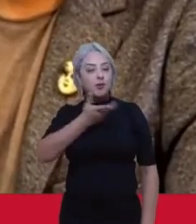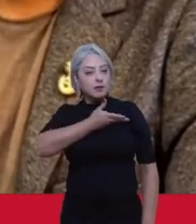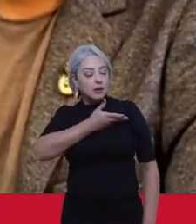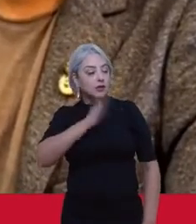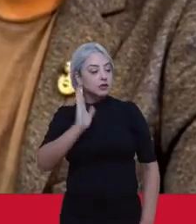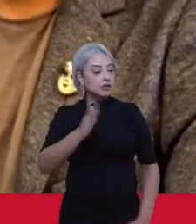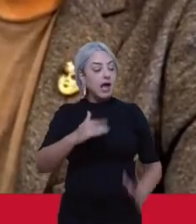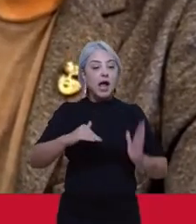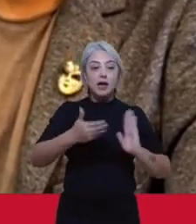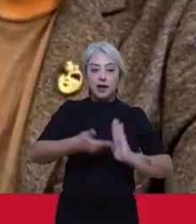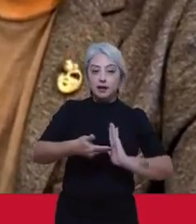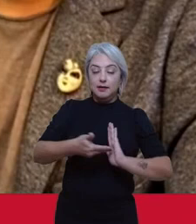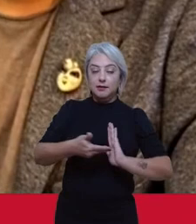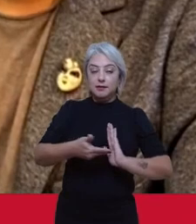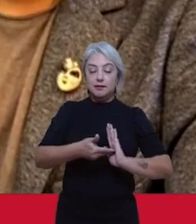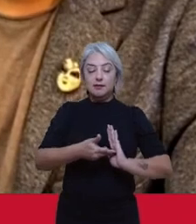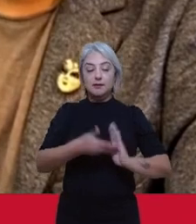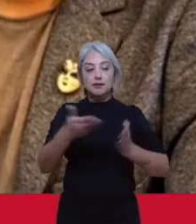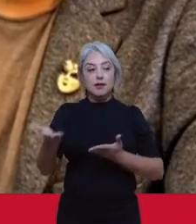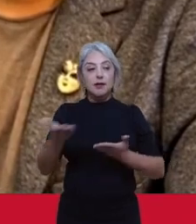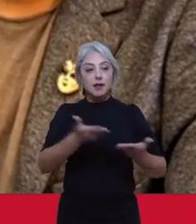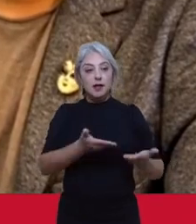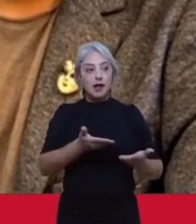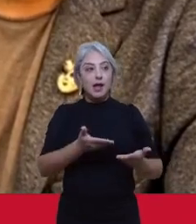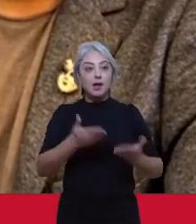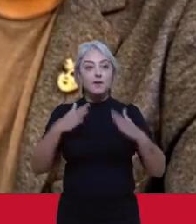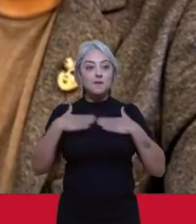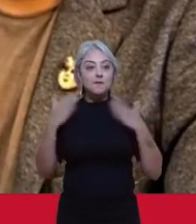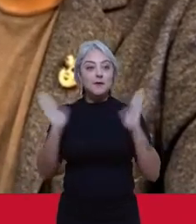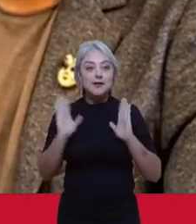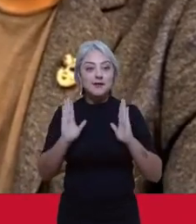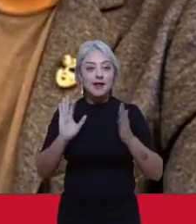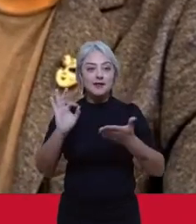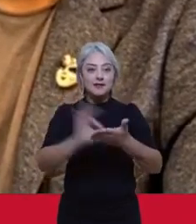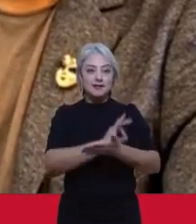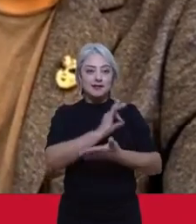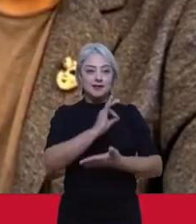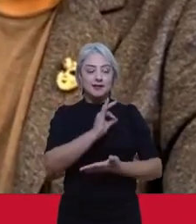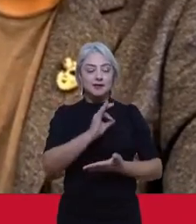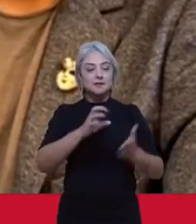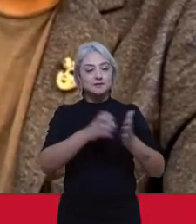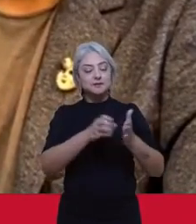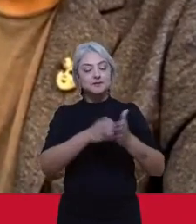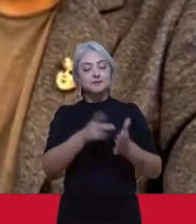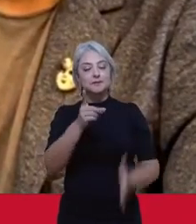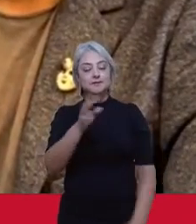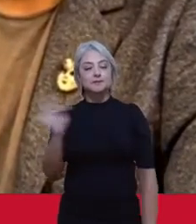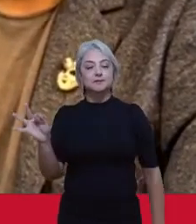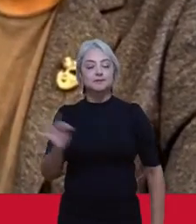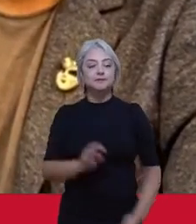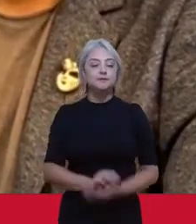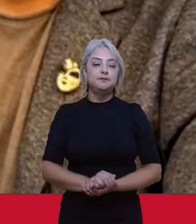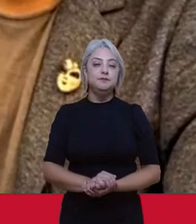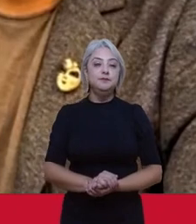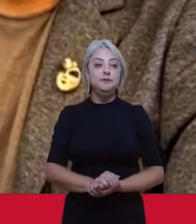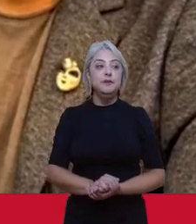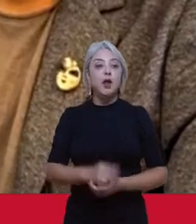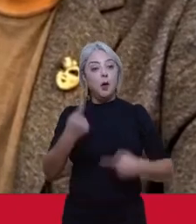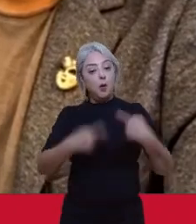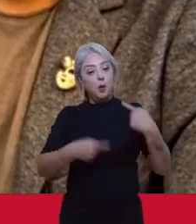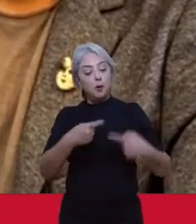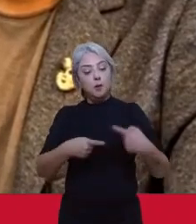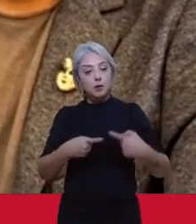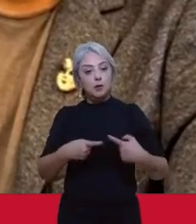época, já na Câmara dos Deputados, e recentemente, para nossa alegria, decidiu se filiar ao nosso partido, o Partido dos Trabalhadores. Como político,